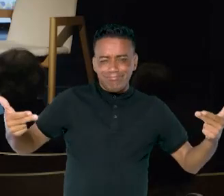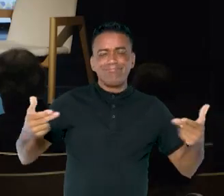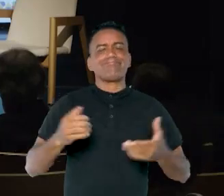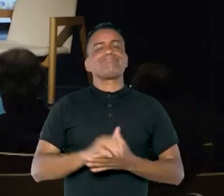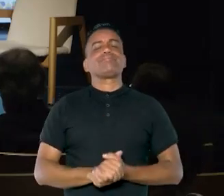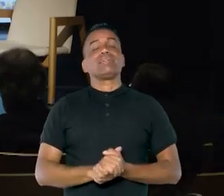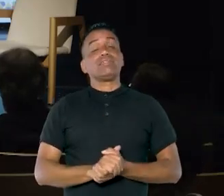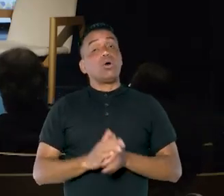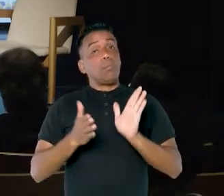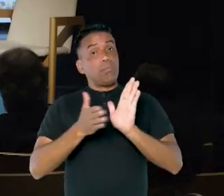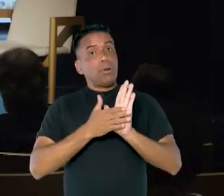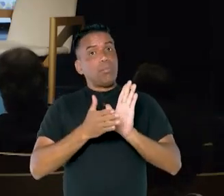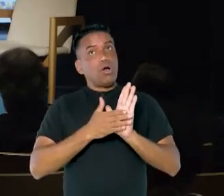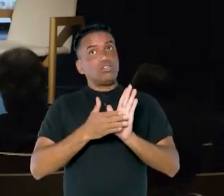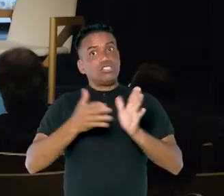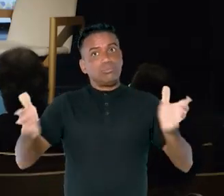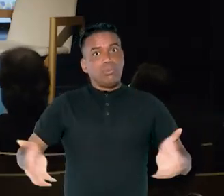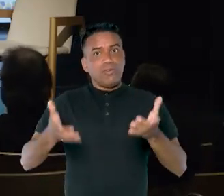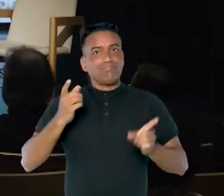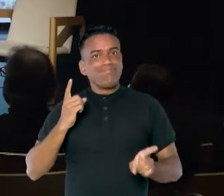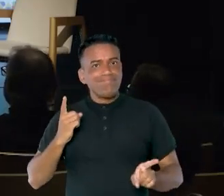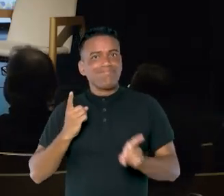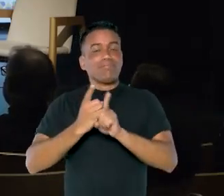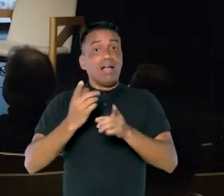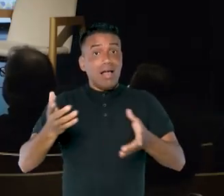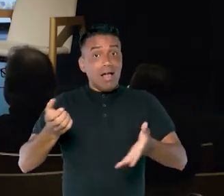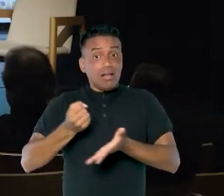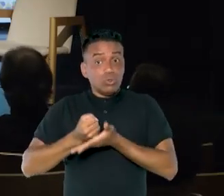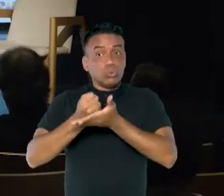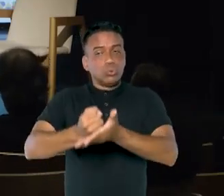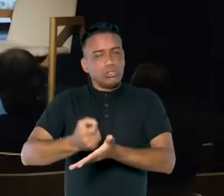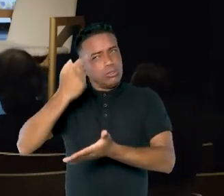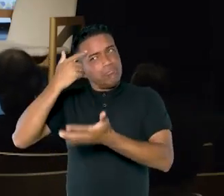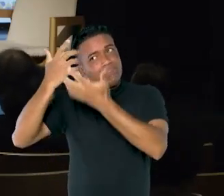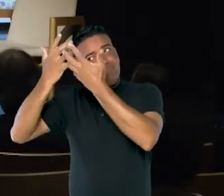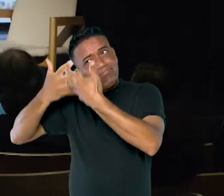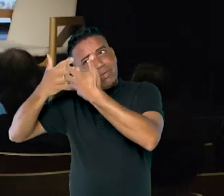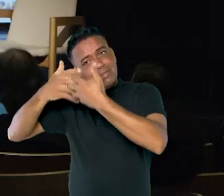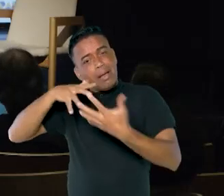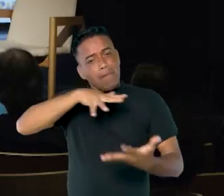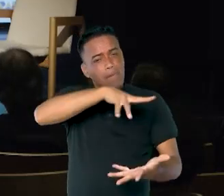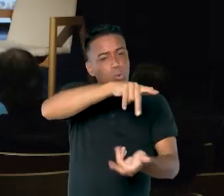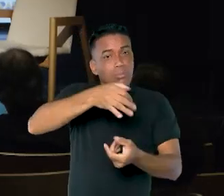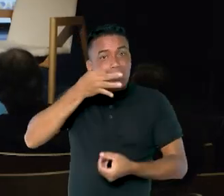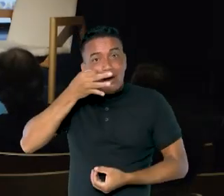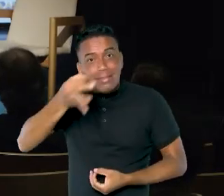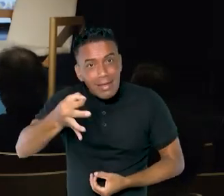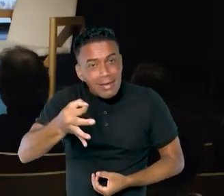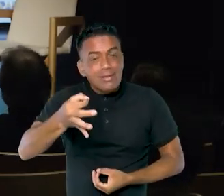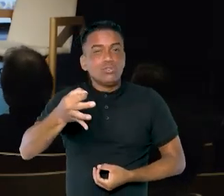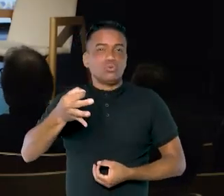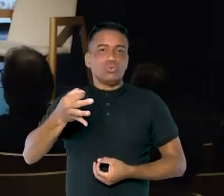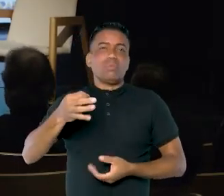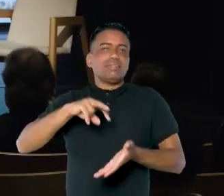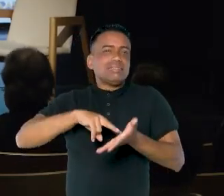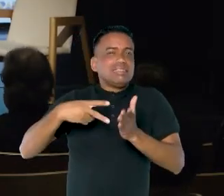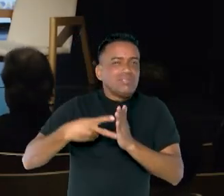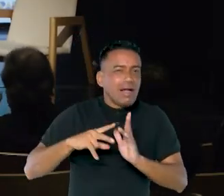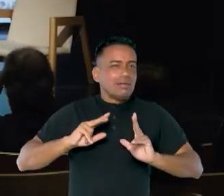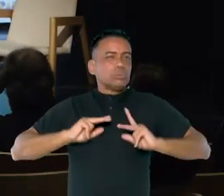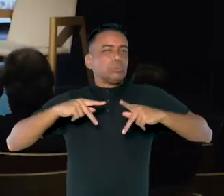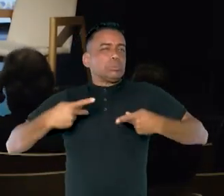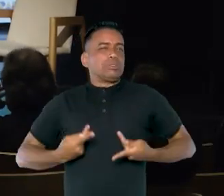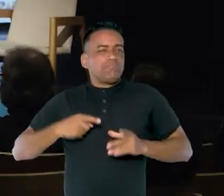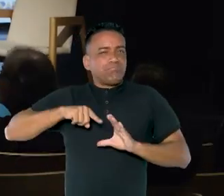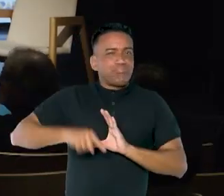tons de verde, que possuem as fotos e os nomes dos convidados, além da logomarca do Sempre um Papo. A apresentação se inicia